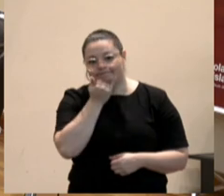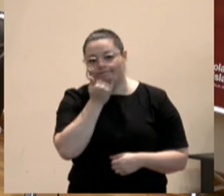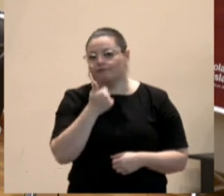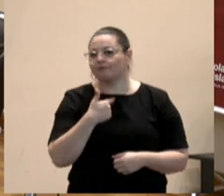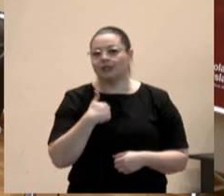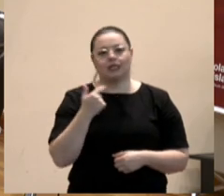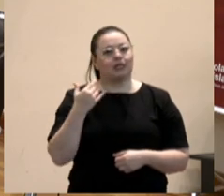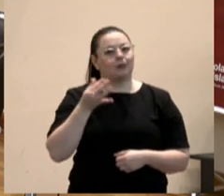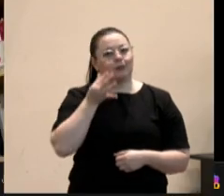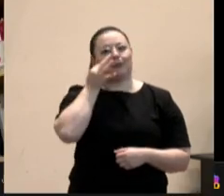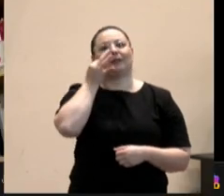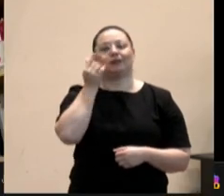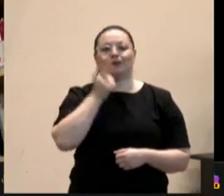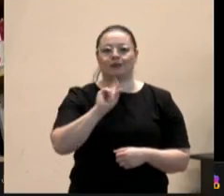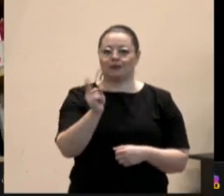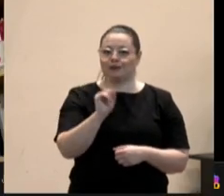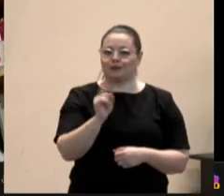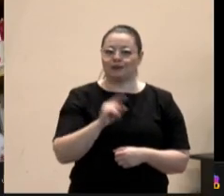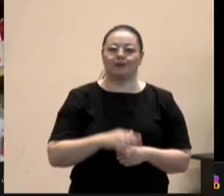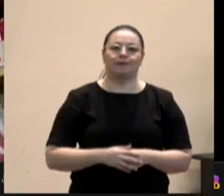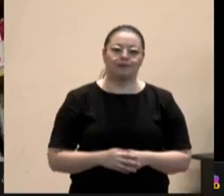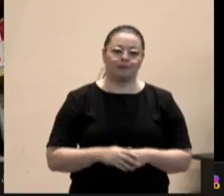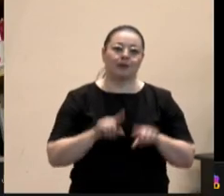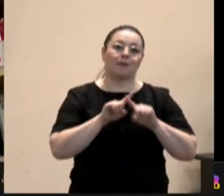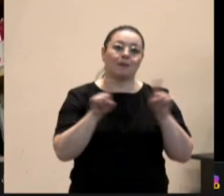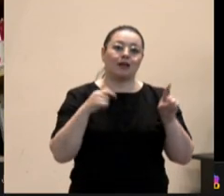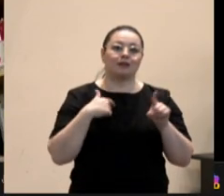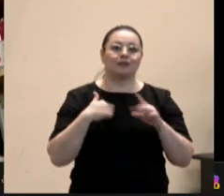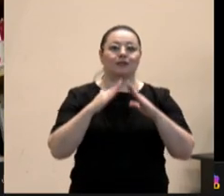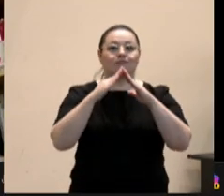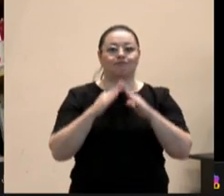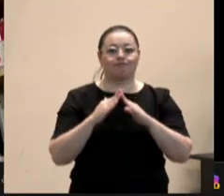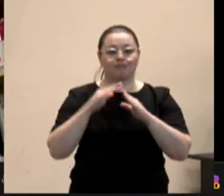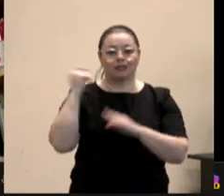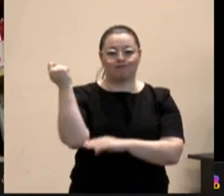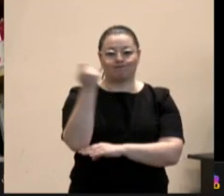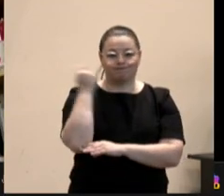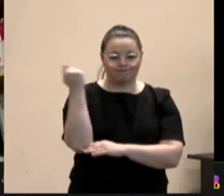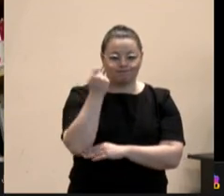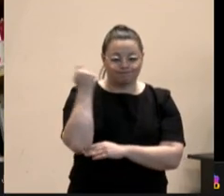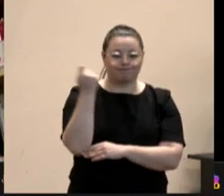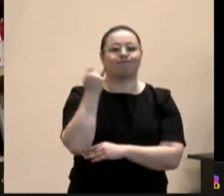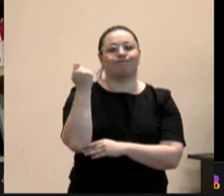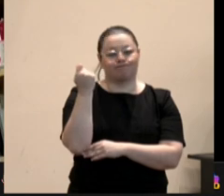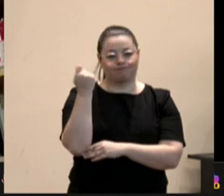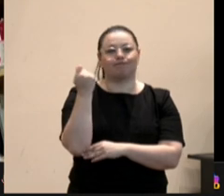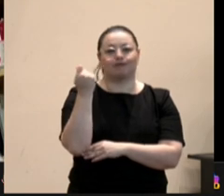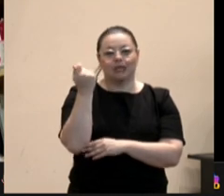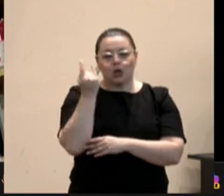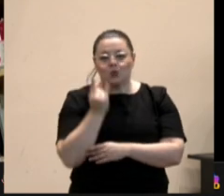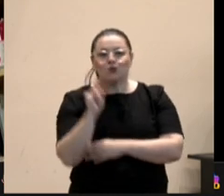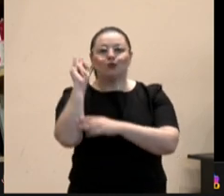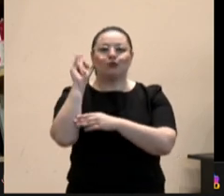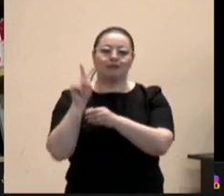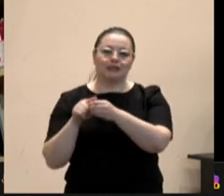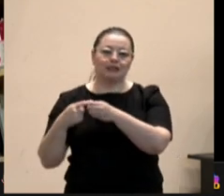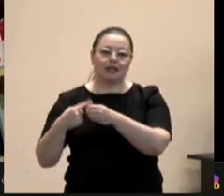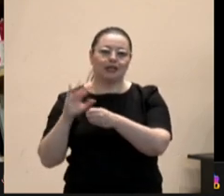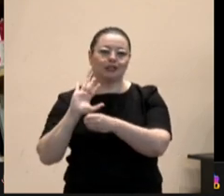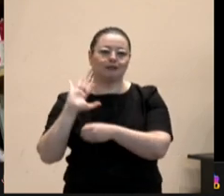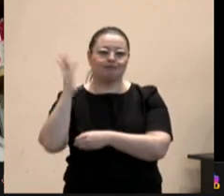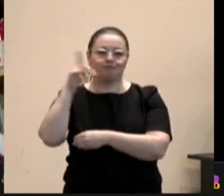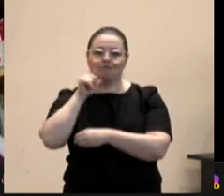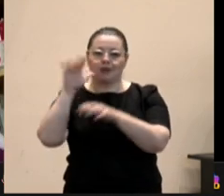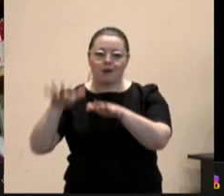com vocês, mas eu moro no Rio Grande do Sul, na última cidade em que chegou a enchente, e estamos